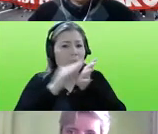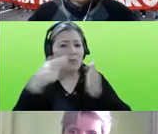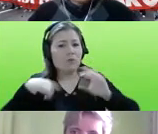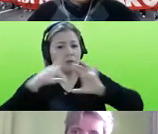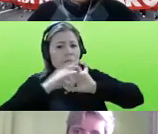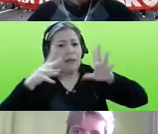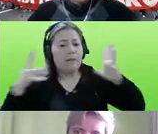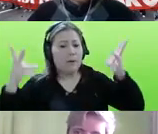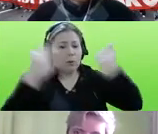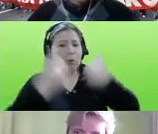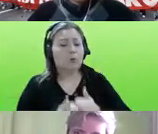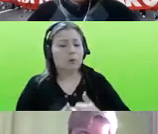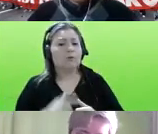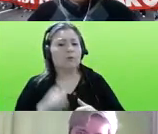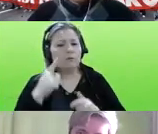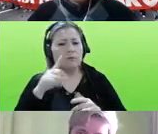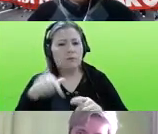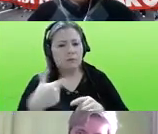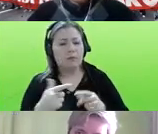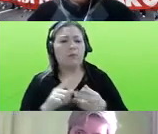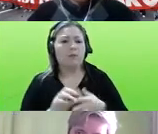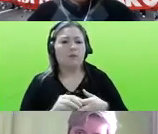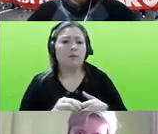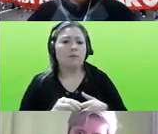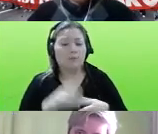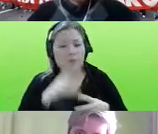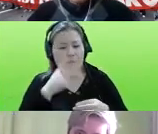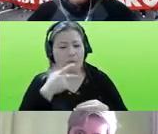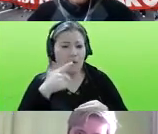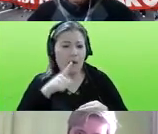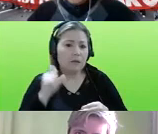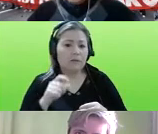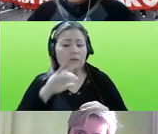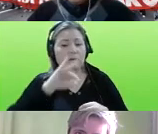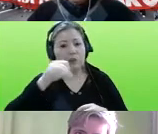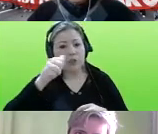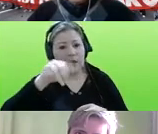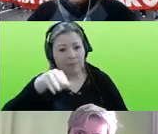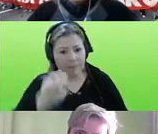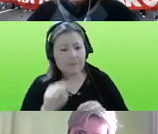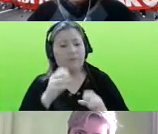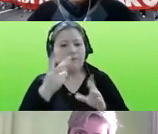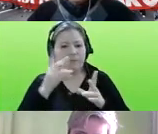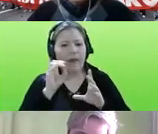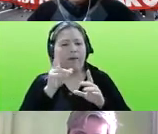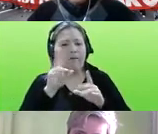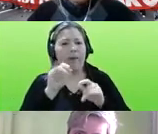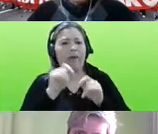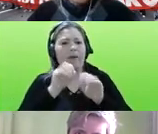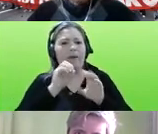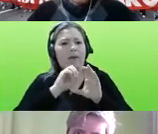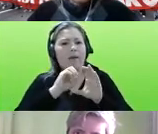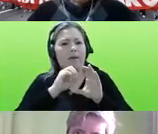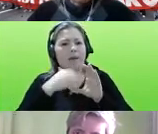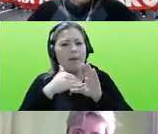mundo, mas, como foi dito, o James vai reenviar depois, o Emily